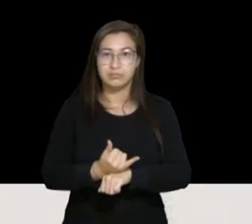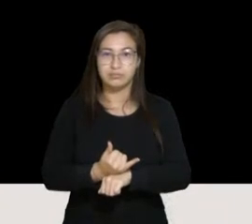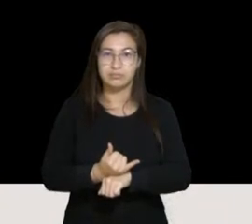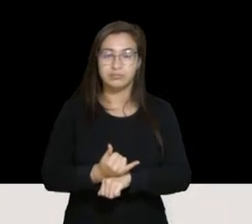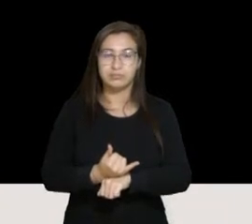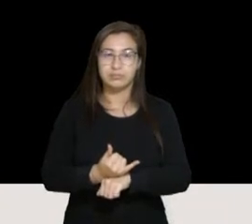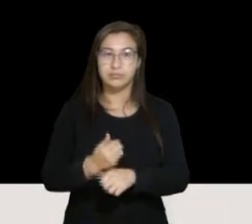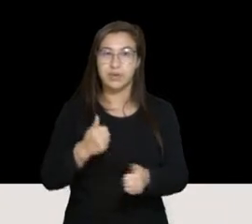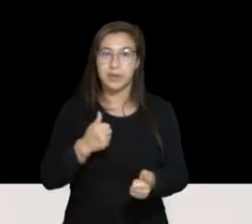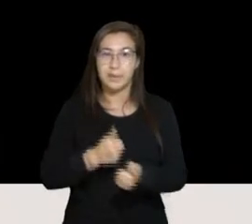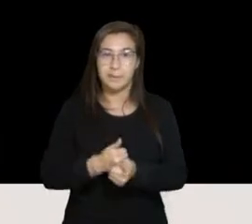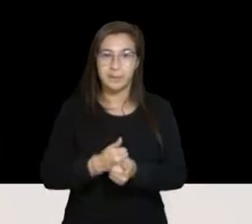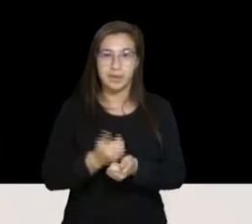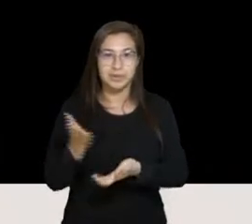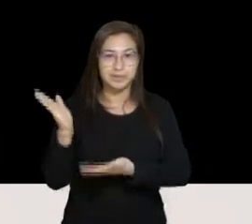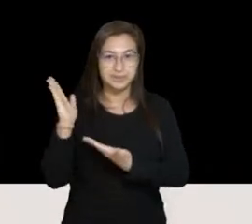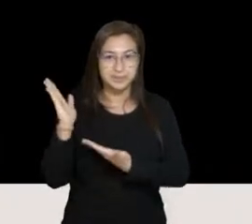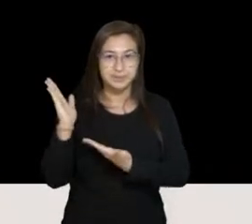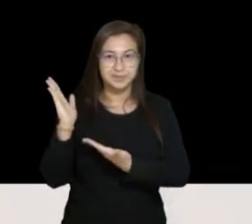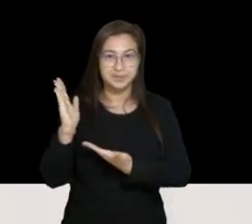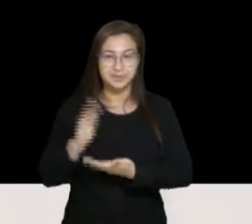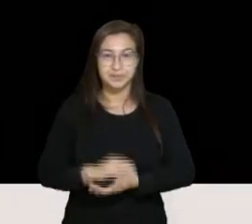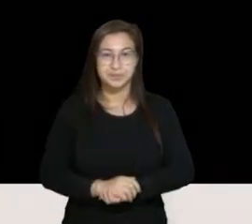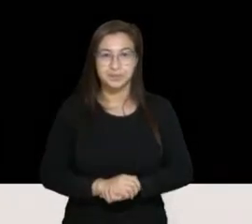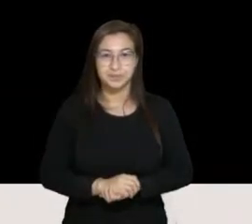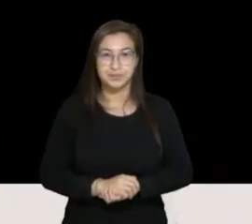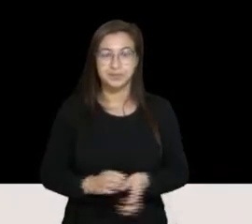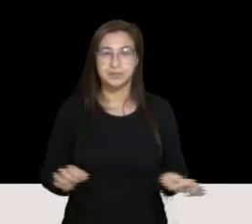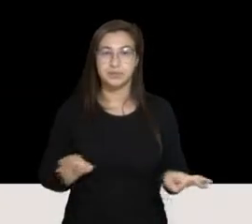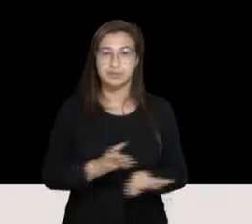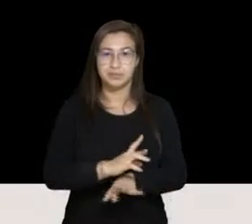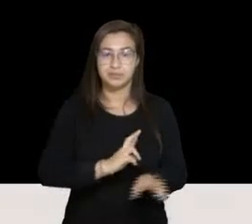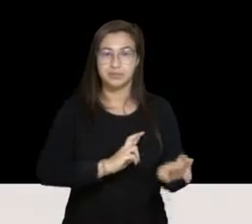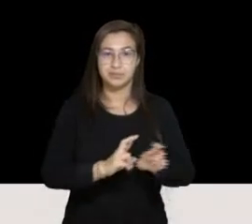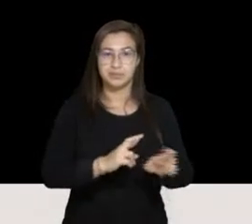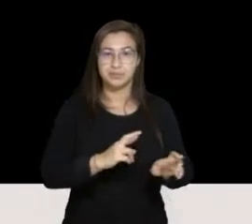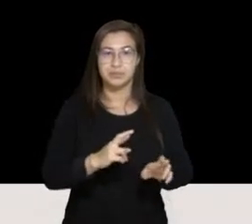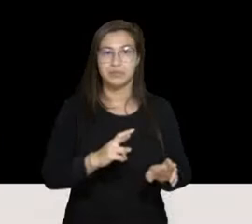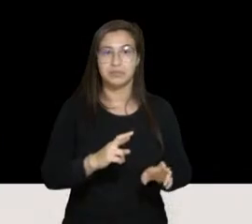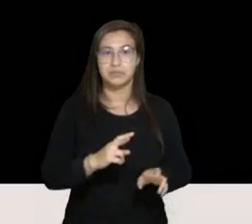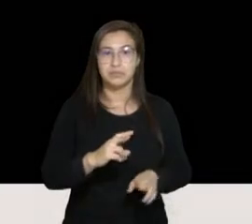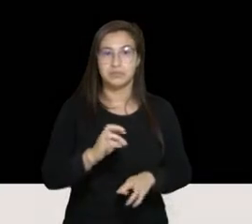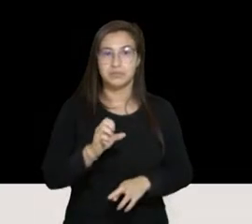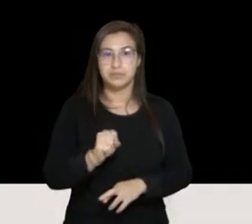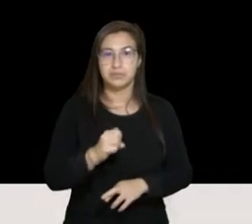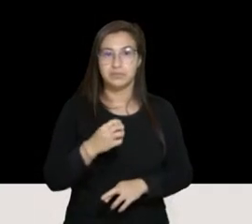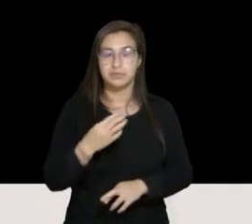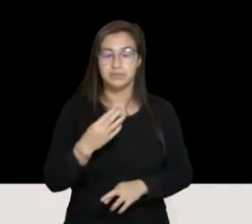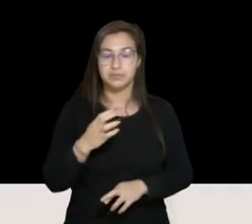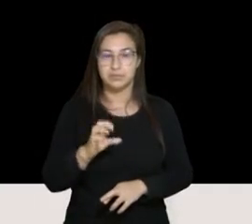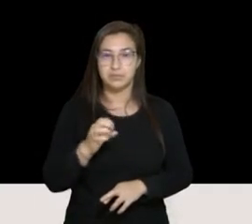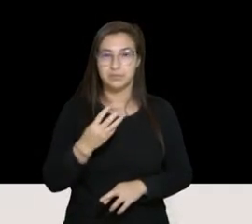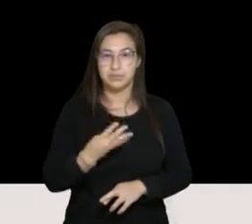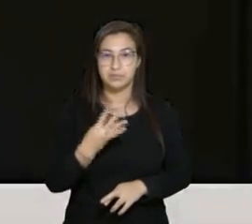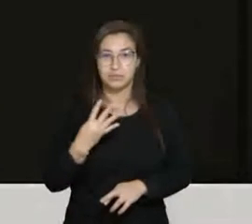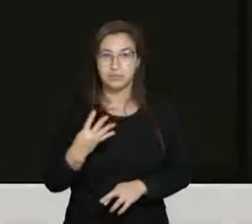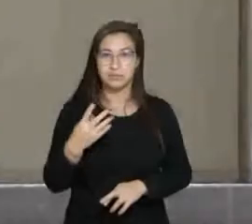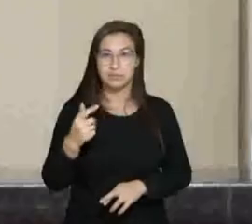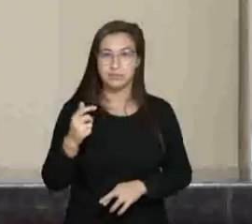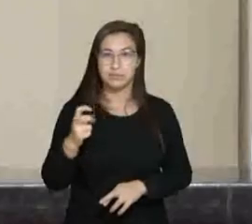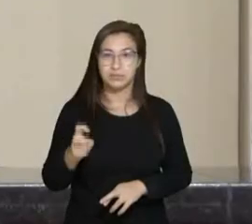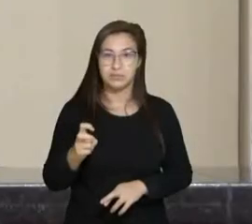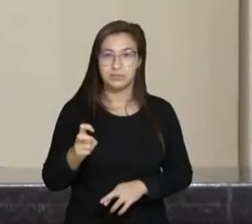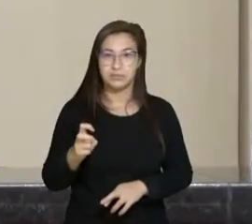e Rio linha anta para a conclusão da rodovia Olívio sentinal sc-445